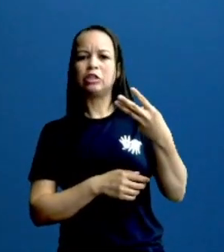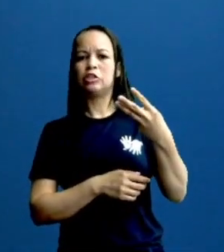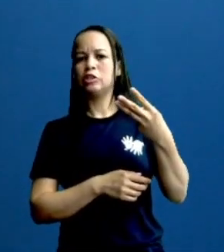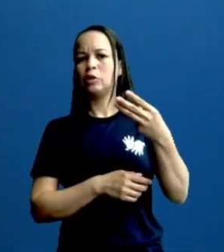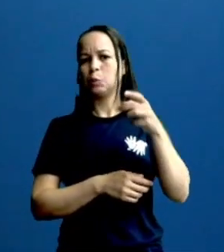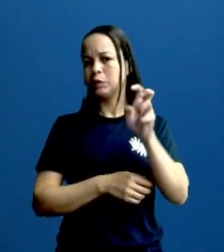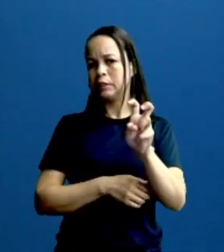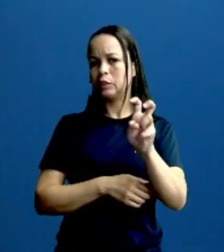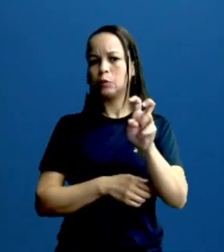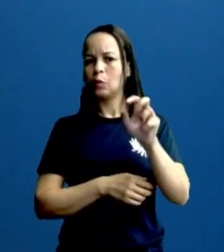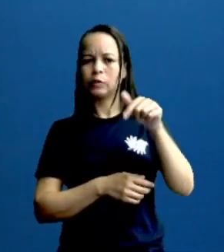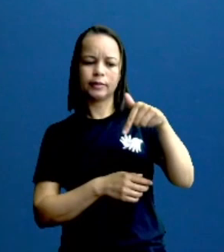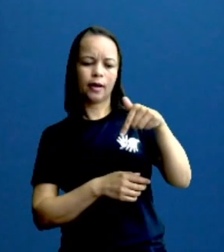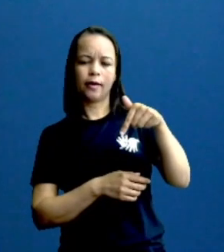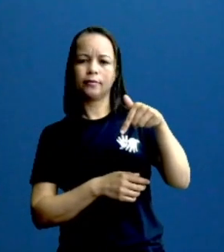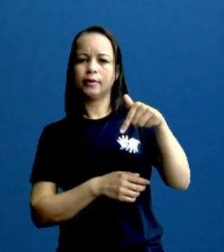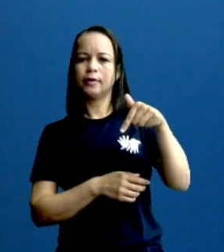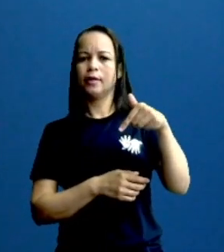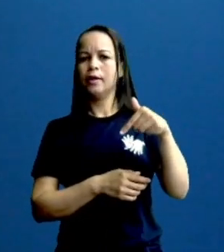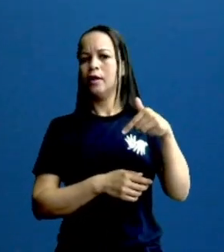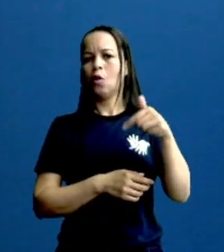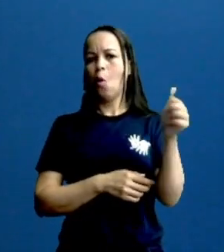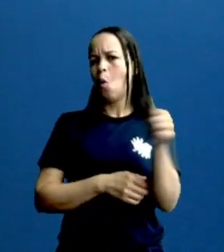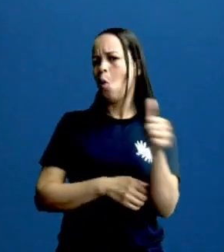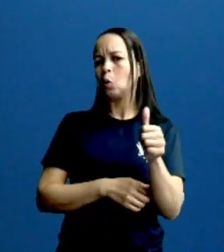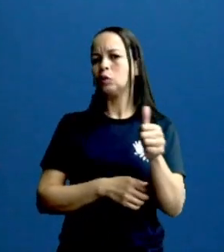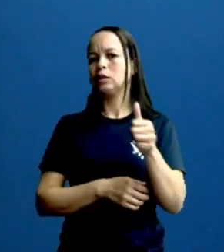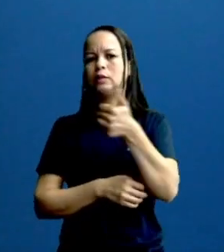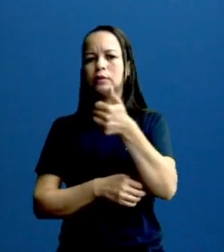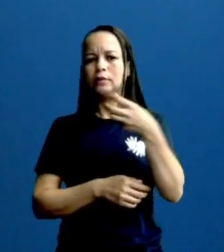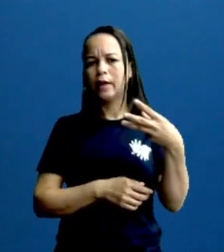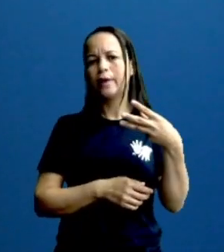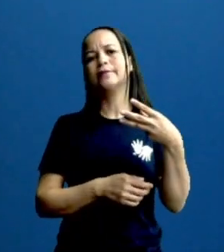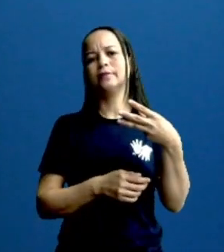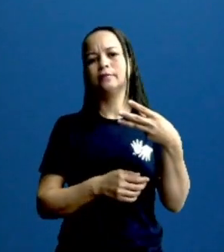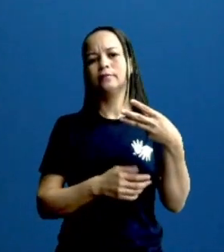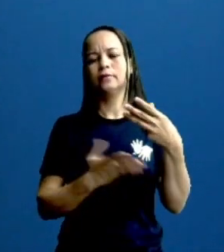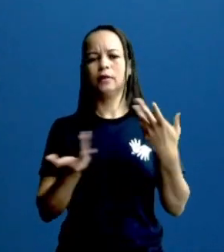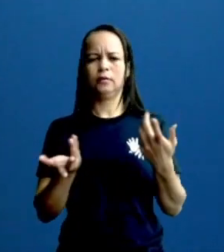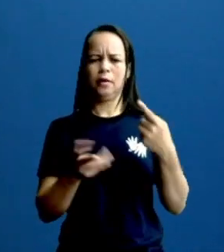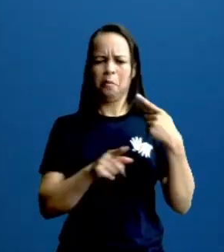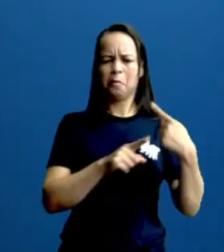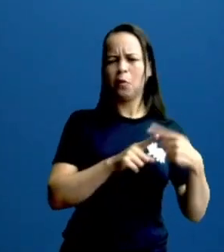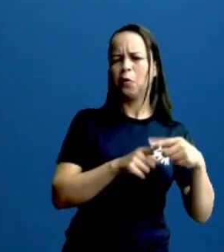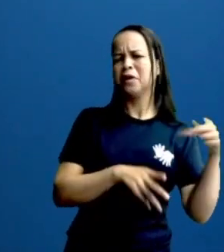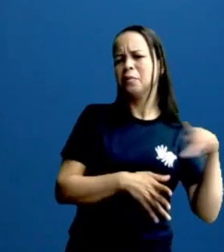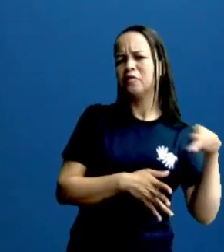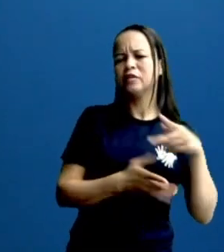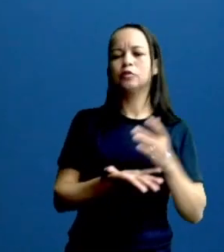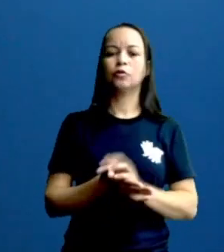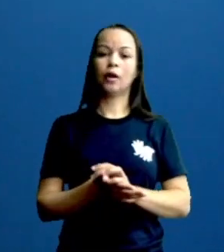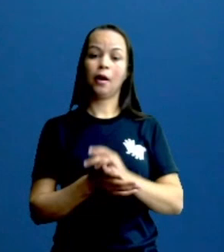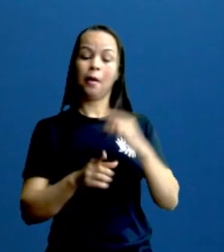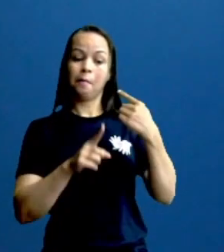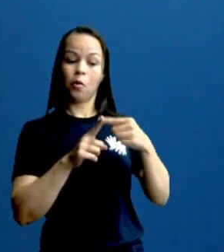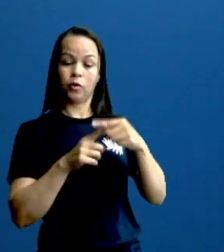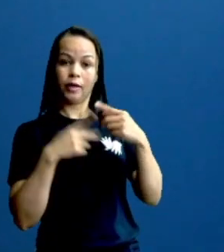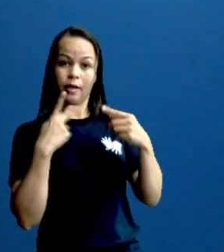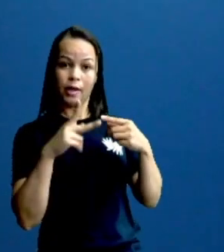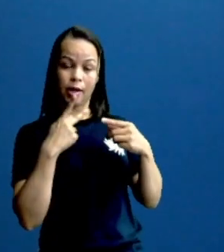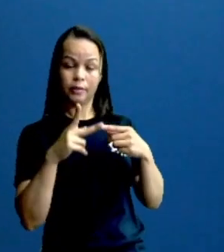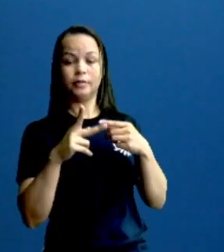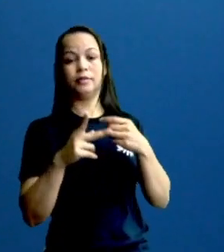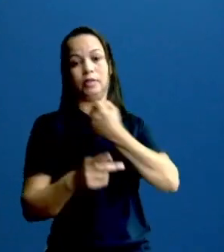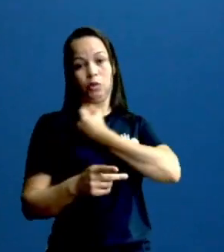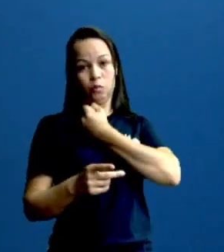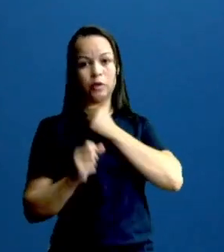7, né? O número 11, o número 13. Por quê, professora? Porque esses números só podem ser divididos por 1 ou por